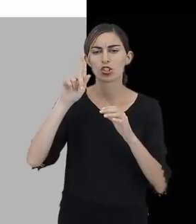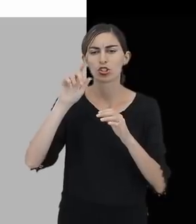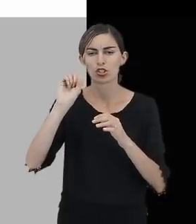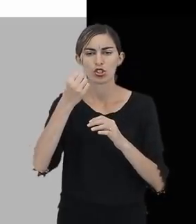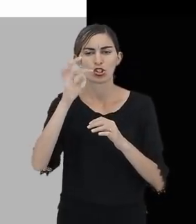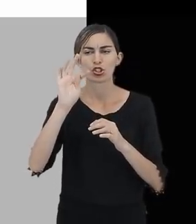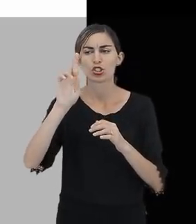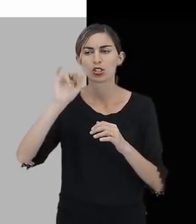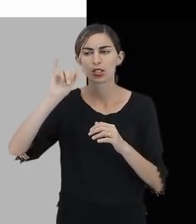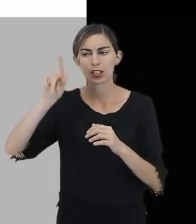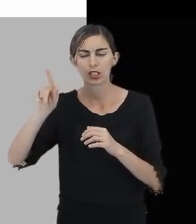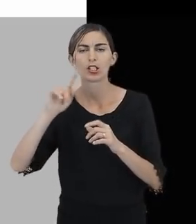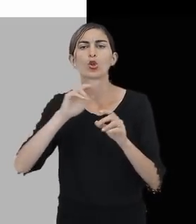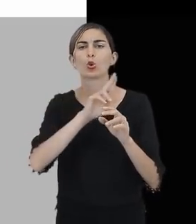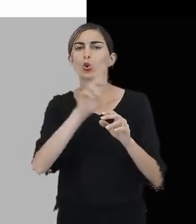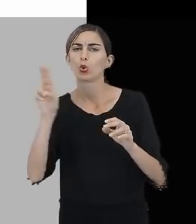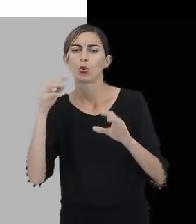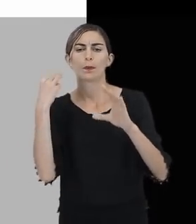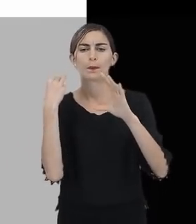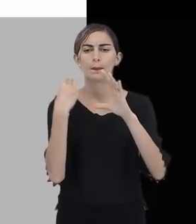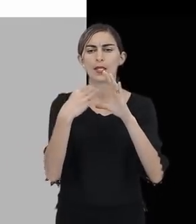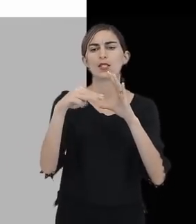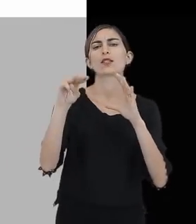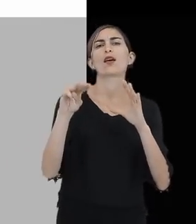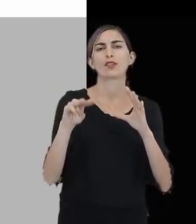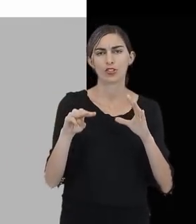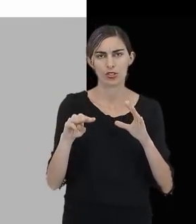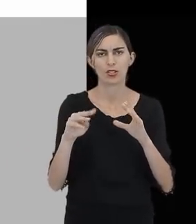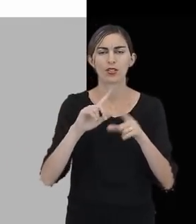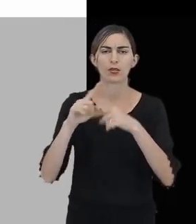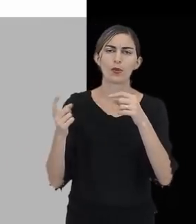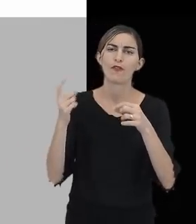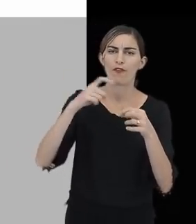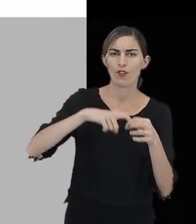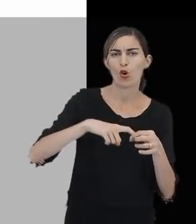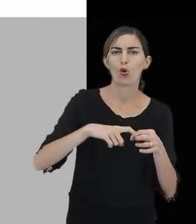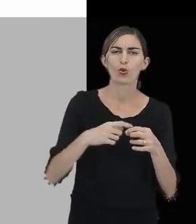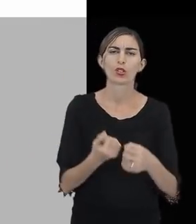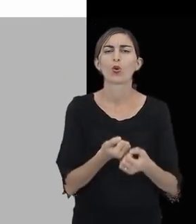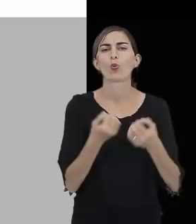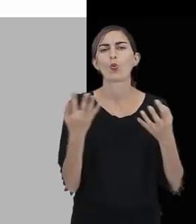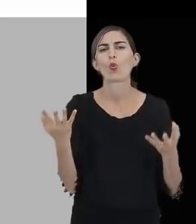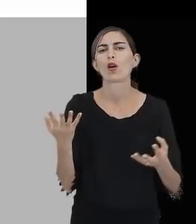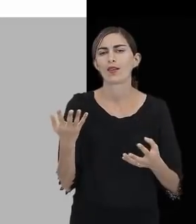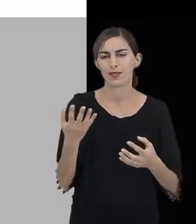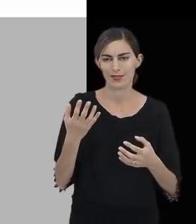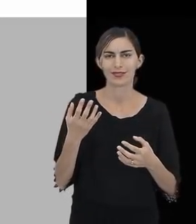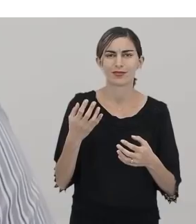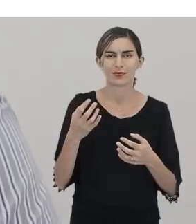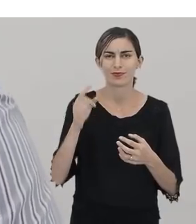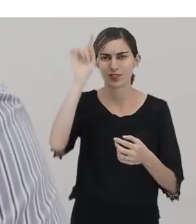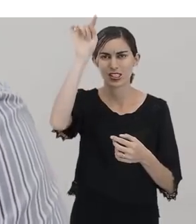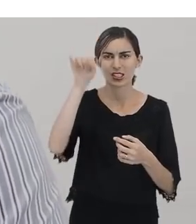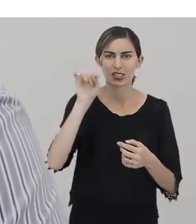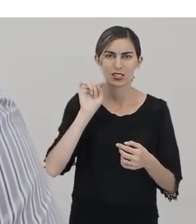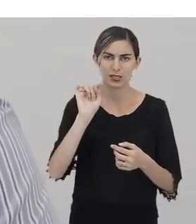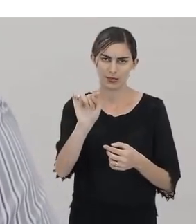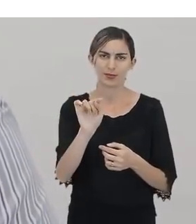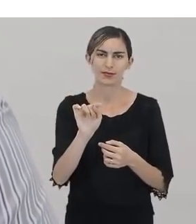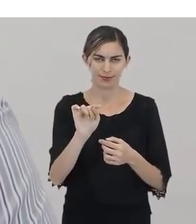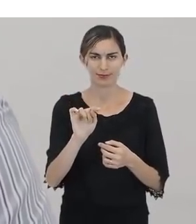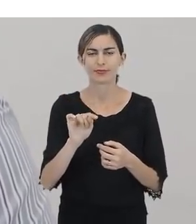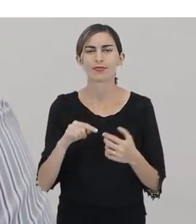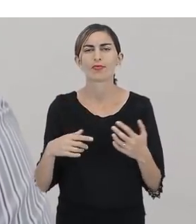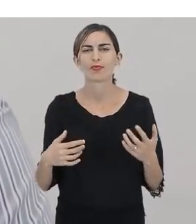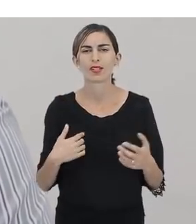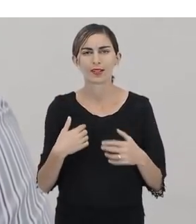Então dessa forma aqui, esse método getString vai retornar esse valor aqui, hello, exclamação. Então essa é a